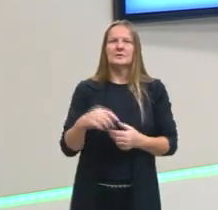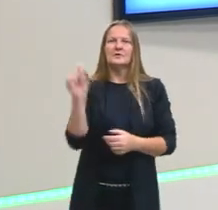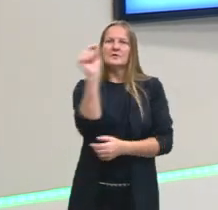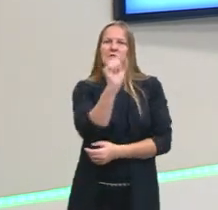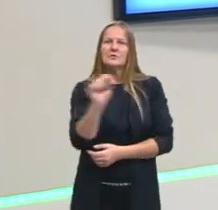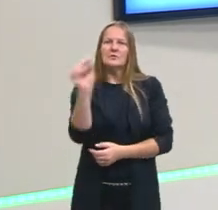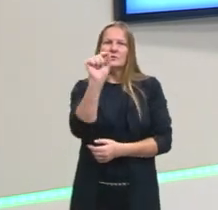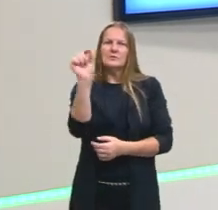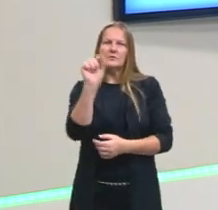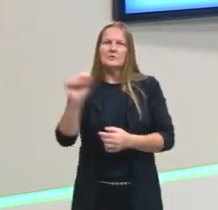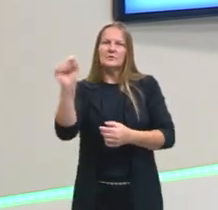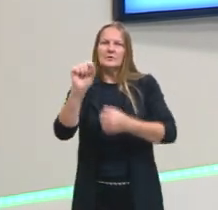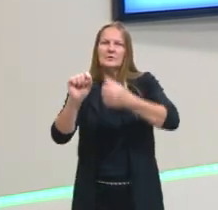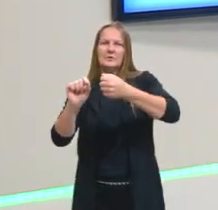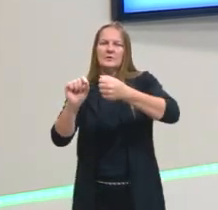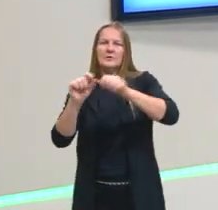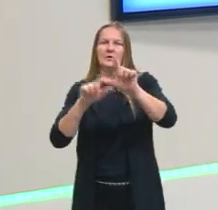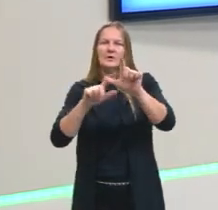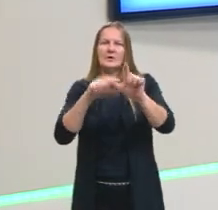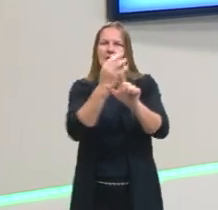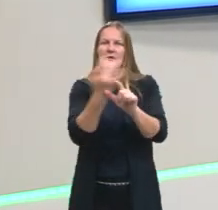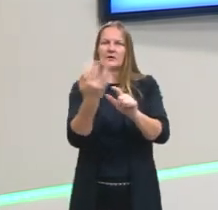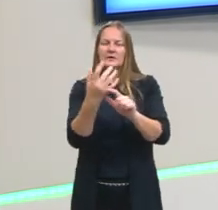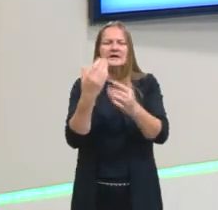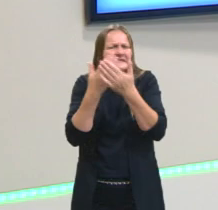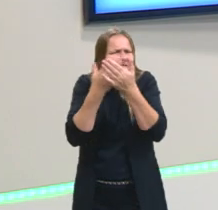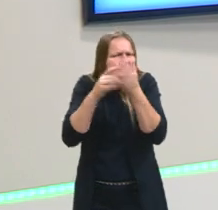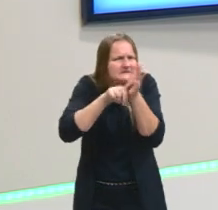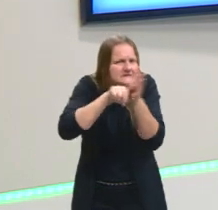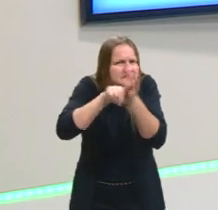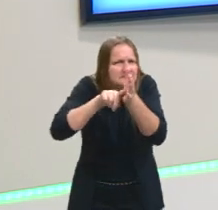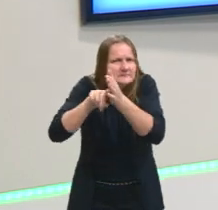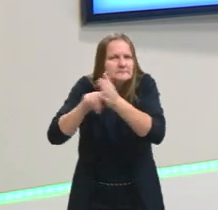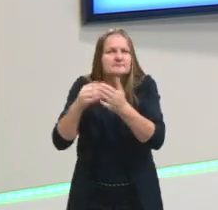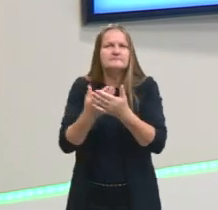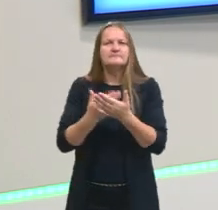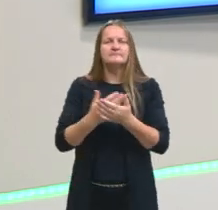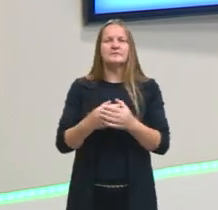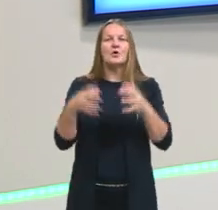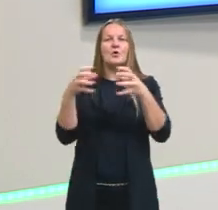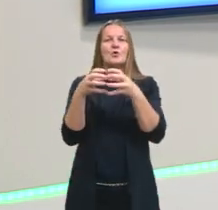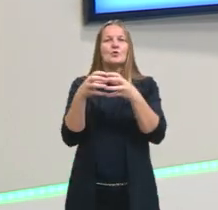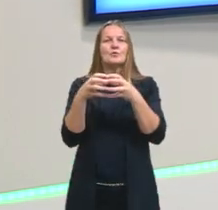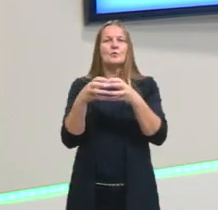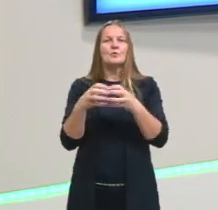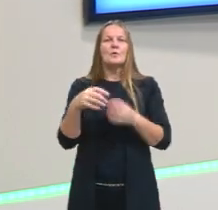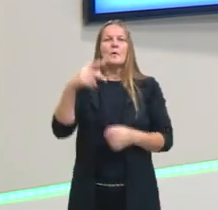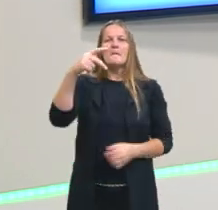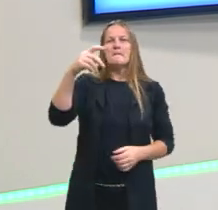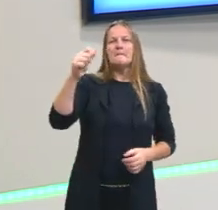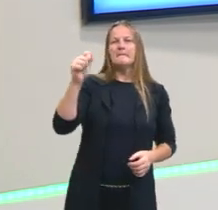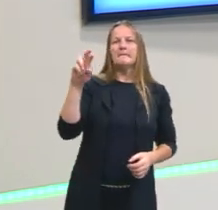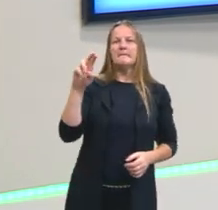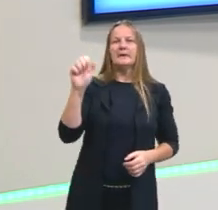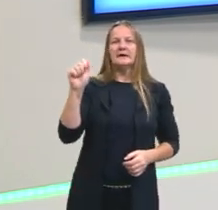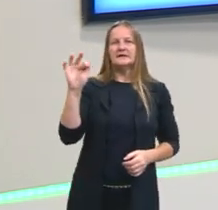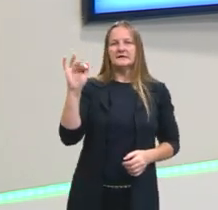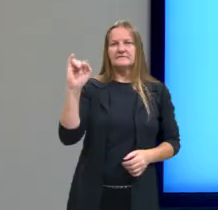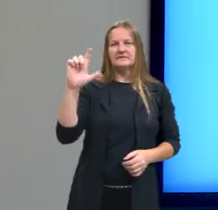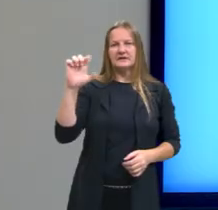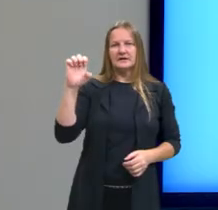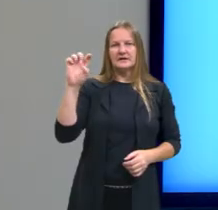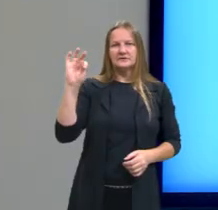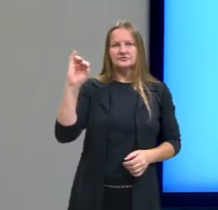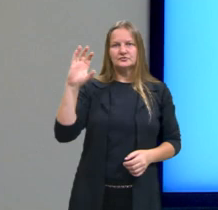letras em círculos representam as espécies estudadas aqui nos grupos parafiléticos é